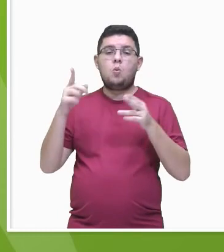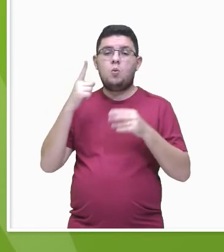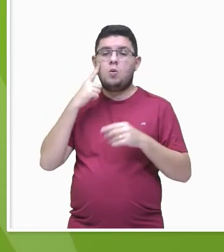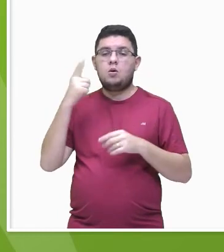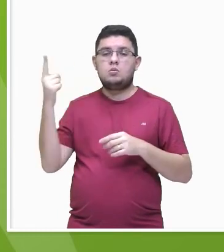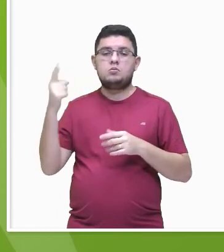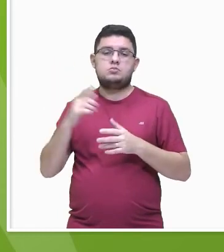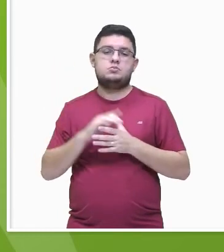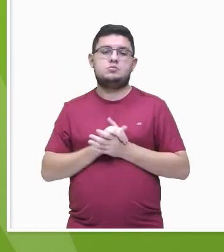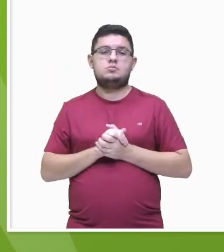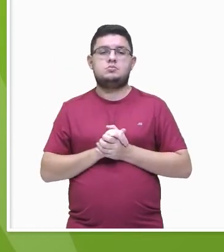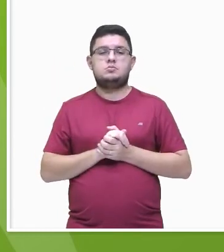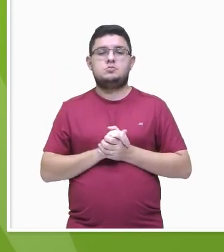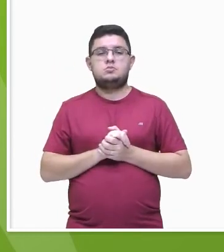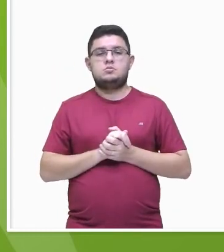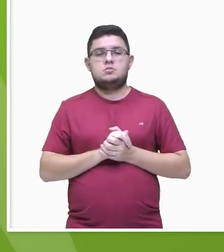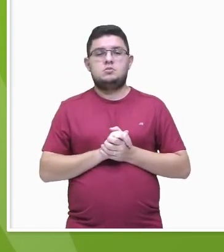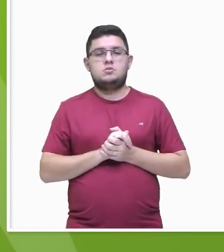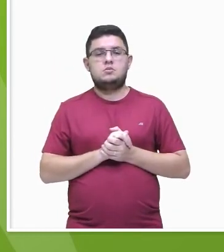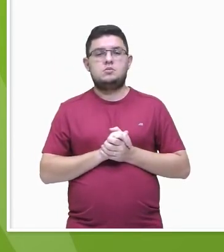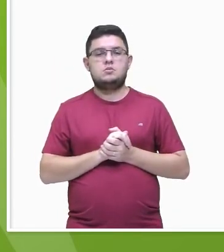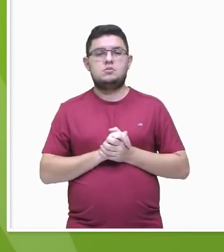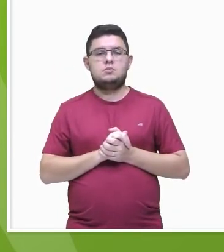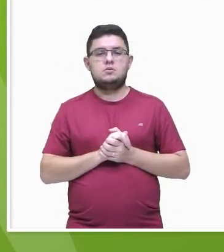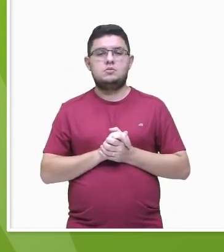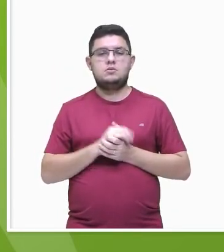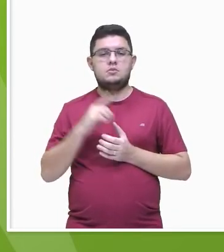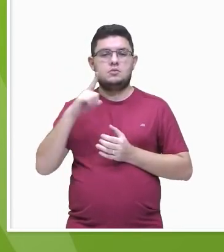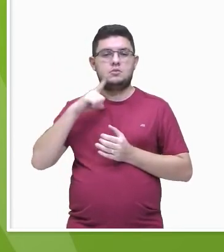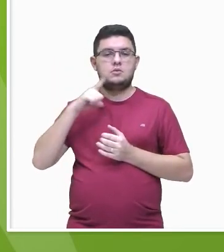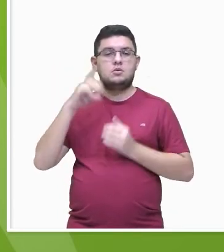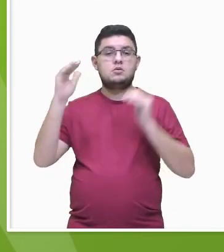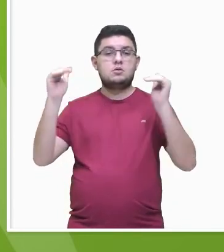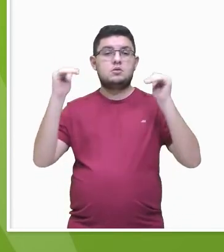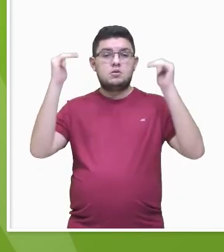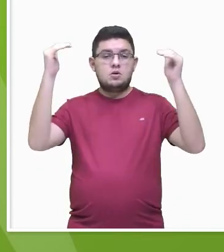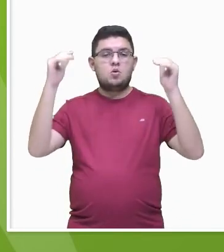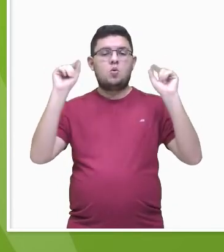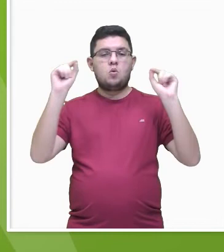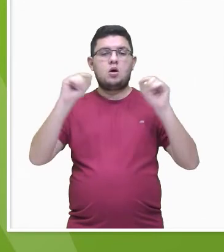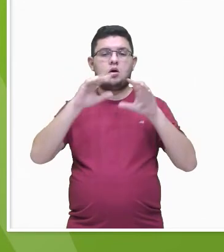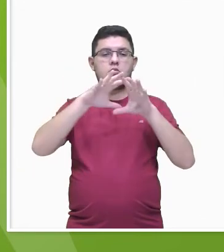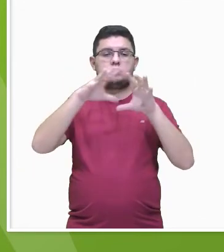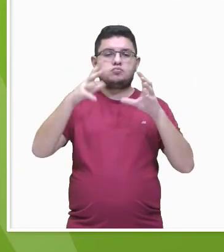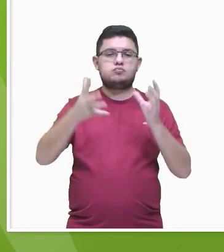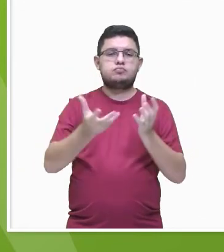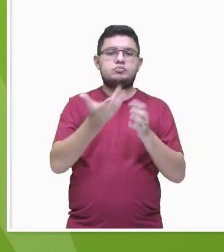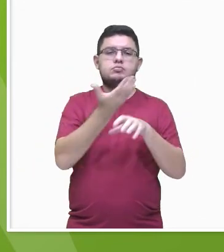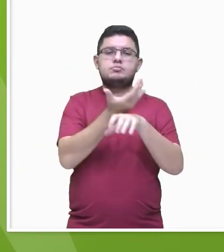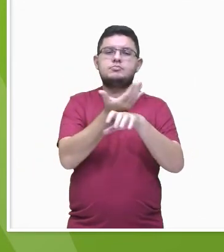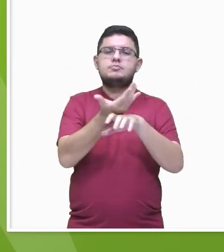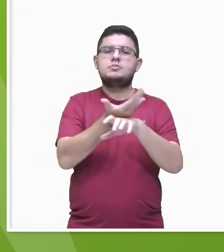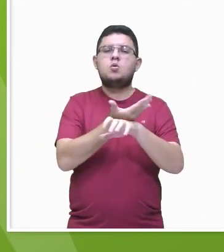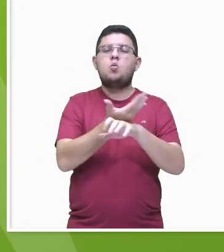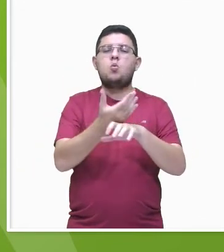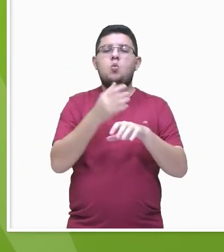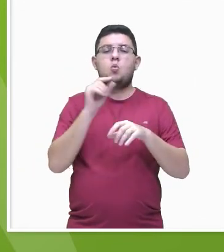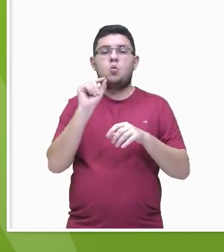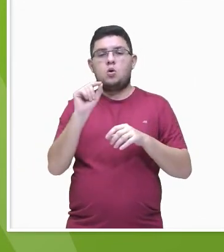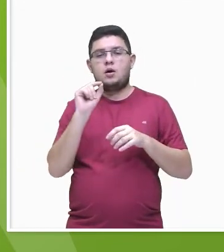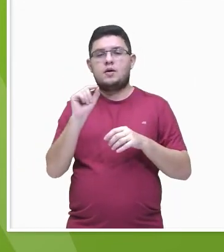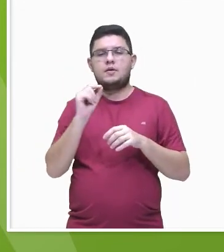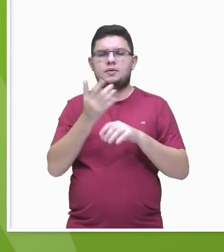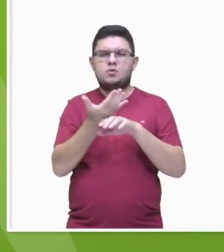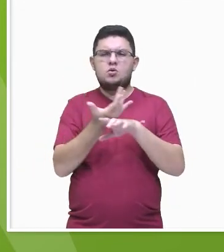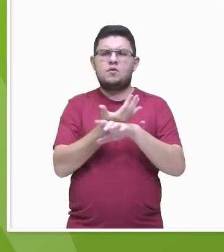que nós temos aí, ó, na parte superior, essa bolinha de espinho que vocês estão observando, né? Espinhos vermelhos